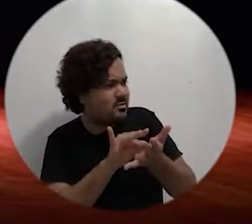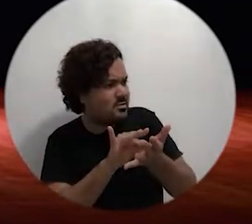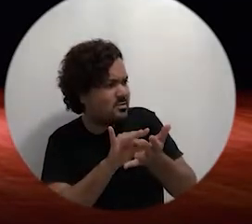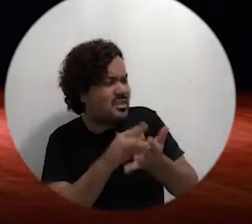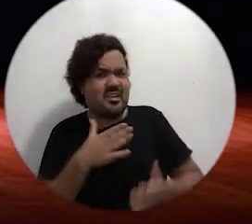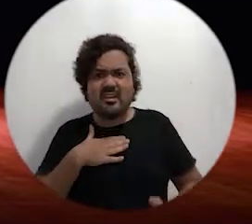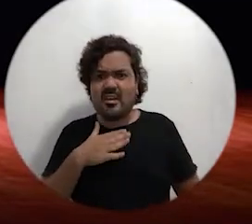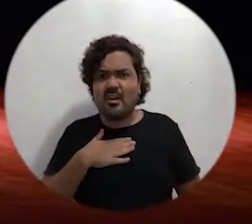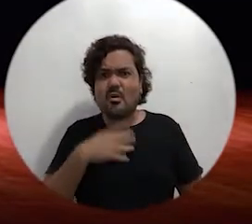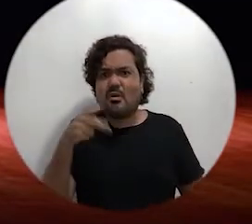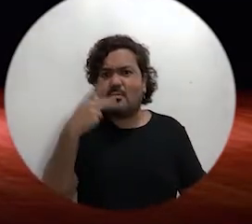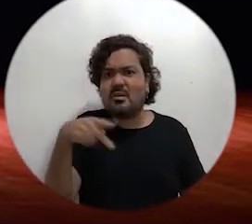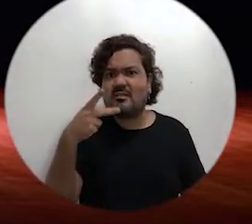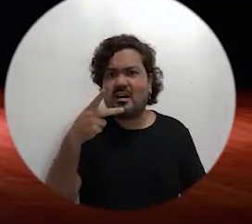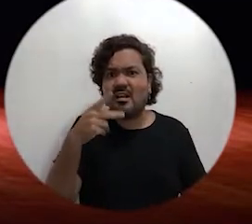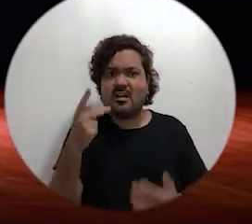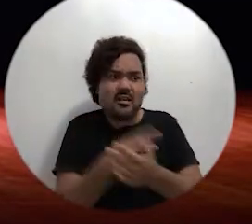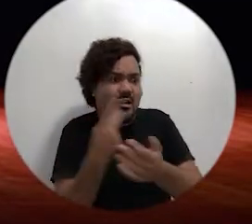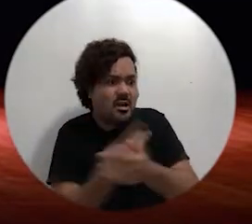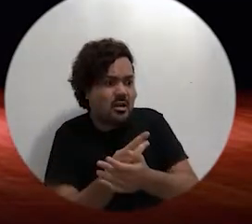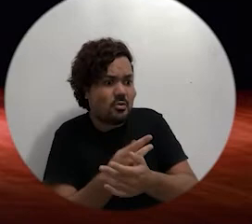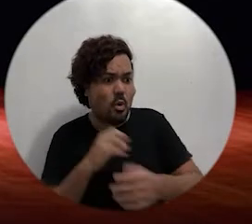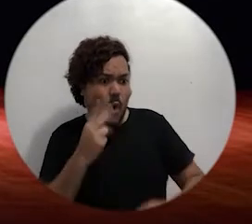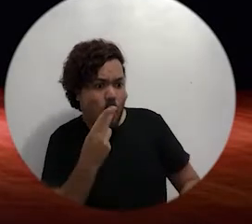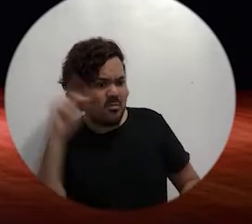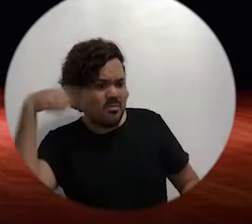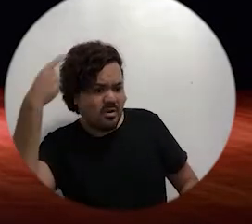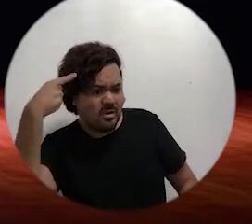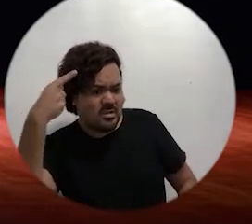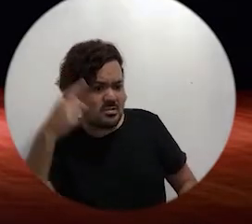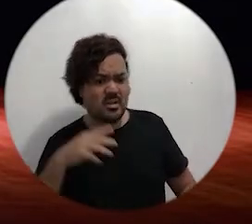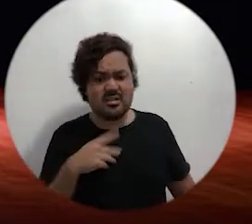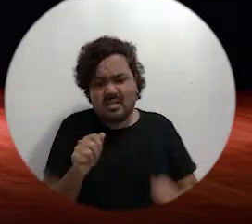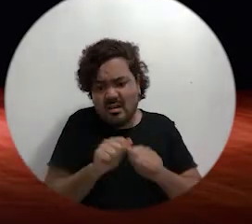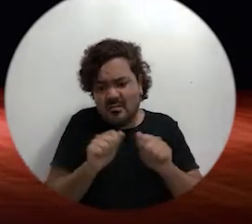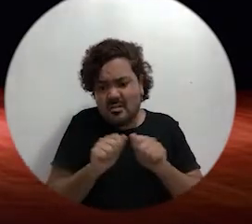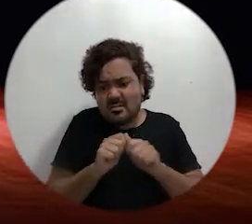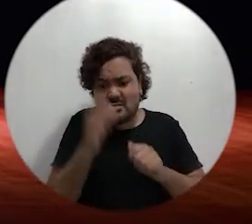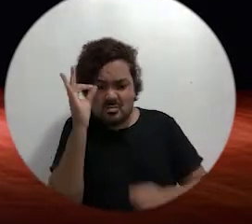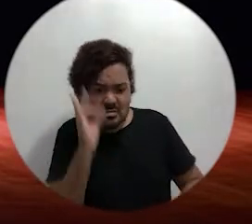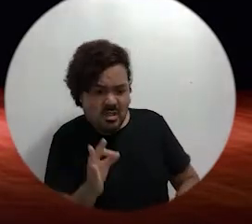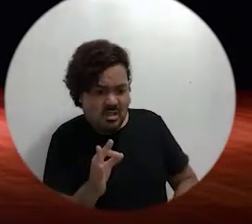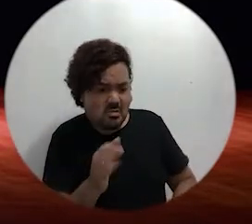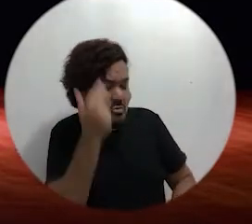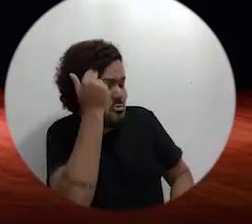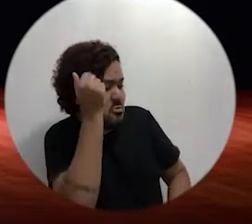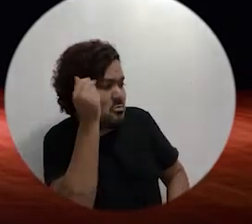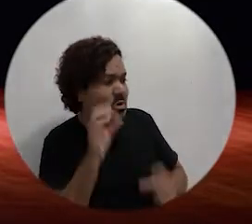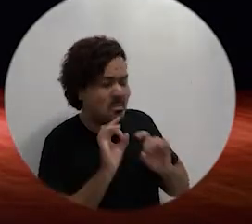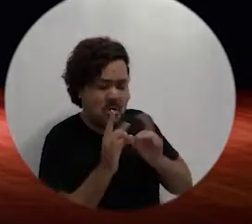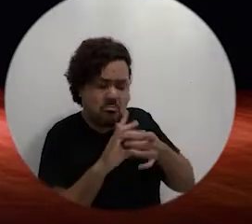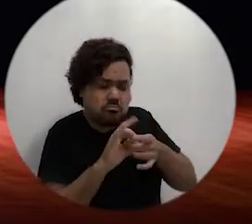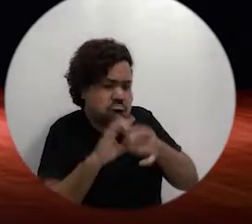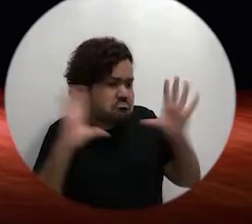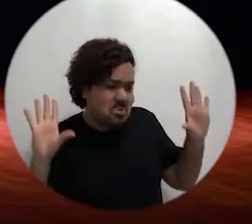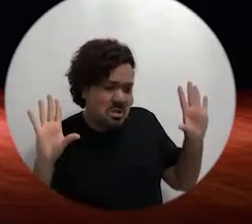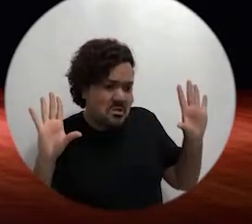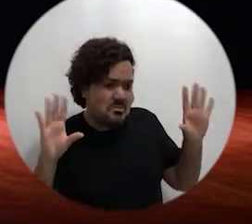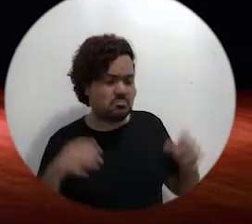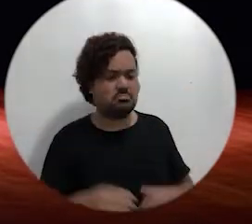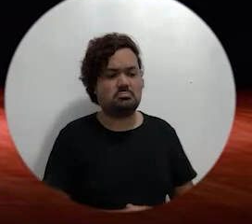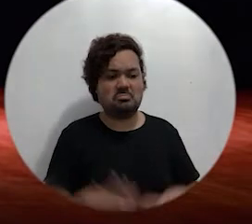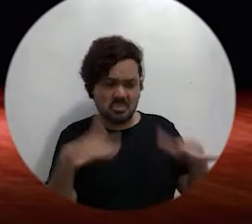errado? Que ele tá fazendo maluquice? Ele tá curtindo a onda dele. Ele tá tranquilo dançando, tá